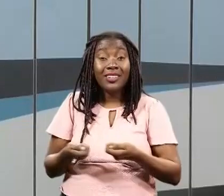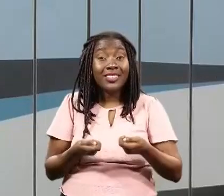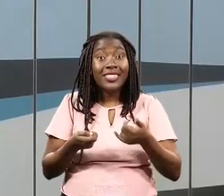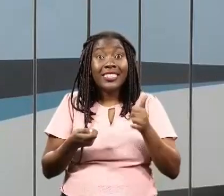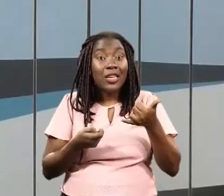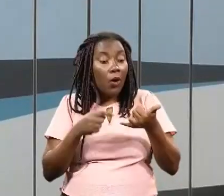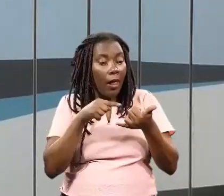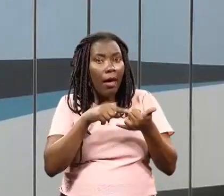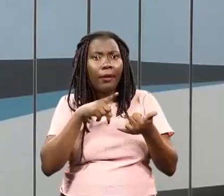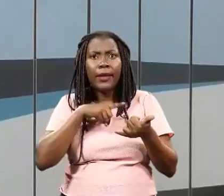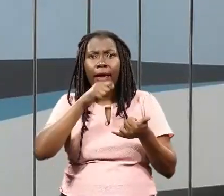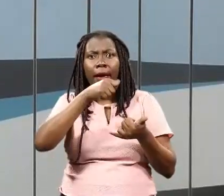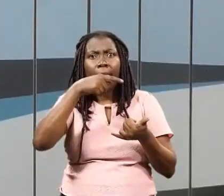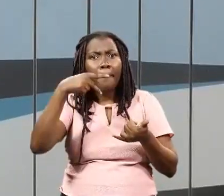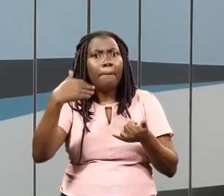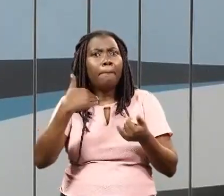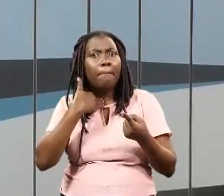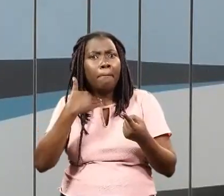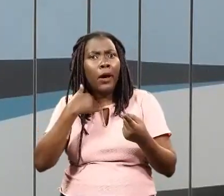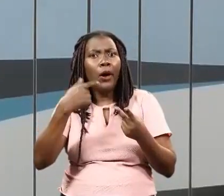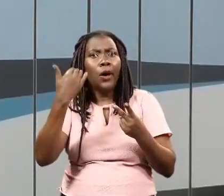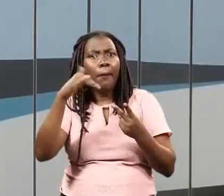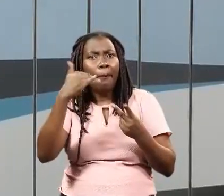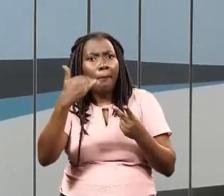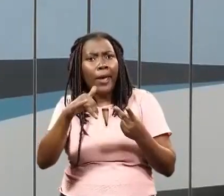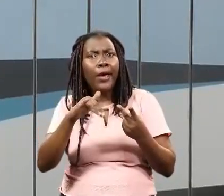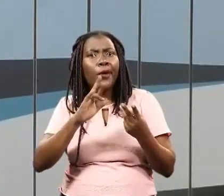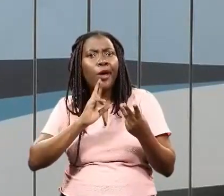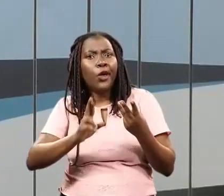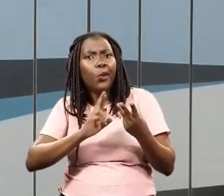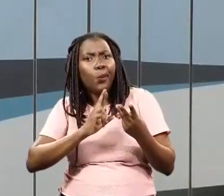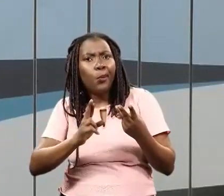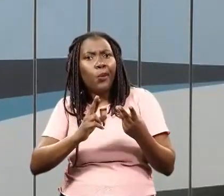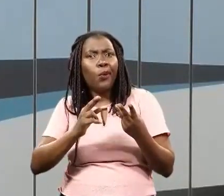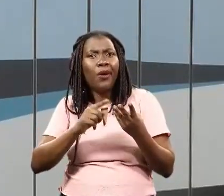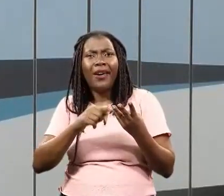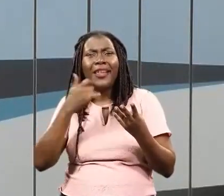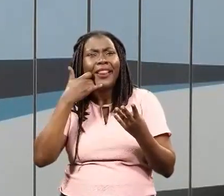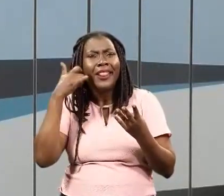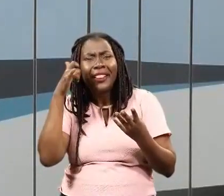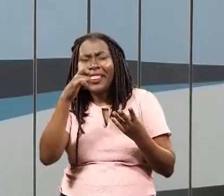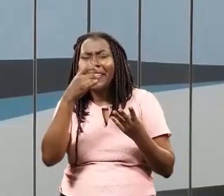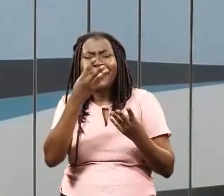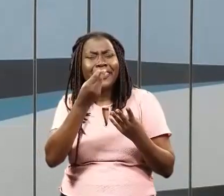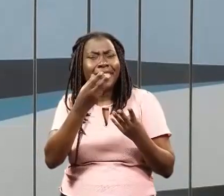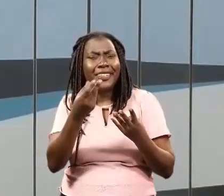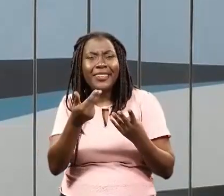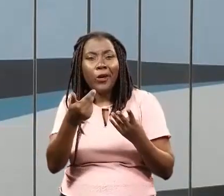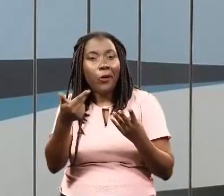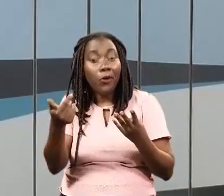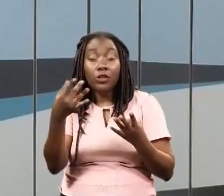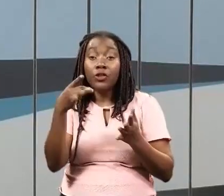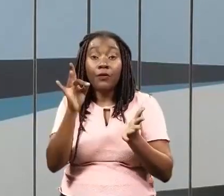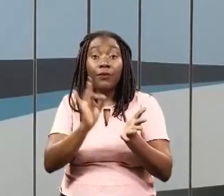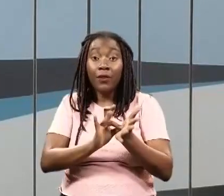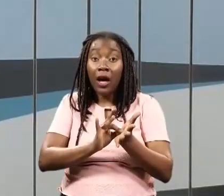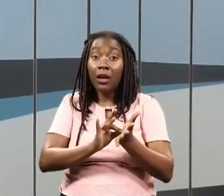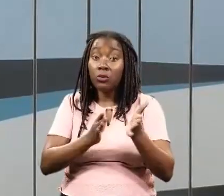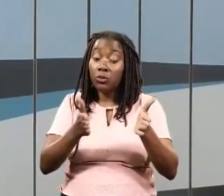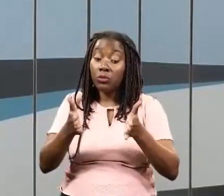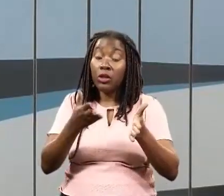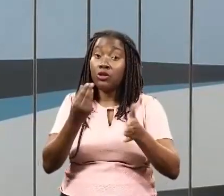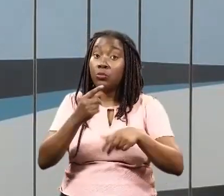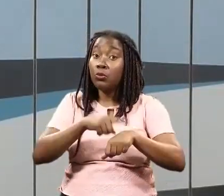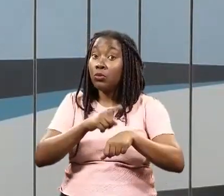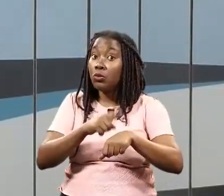tem aplicativo de banco, a gente tem e-mail, a gente responde mensagem, a gente liga para tanta coisa. De fato, né, durante muito